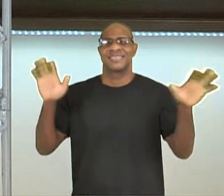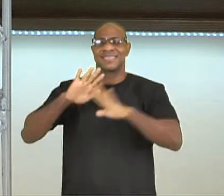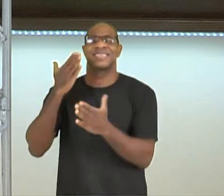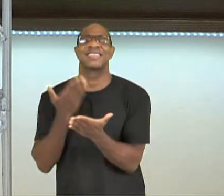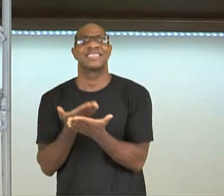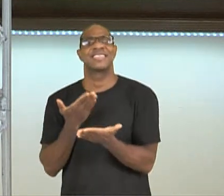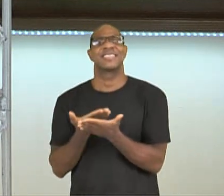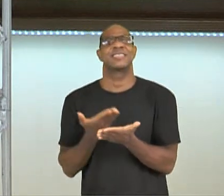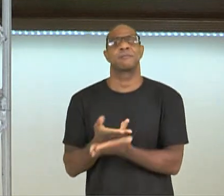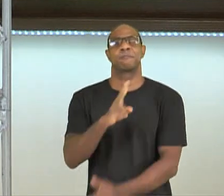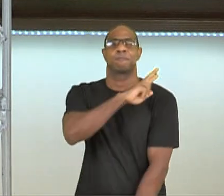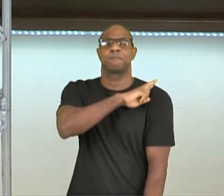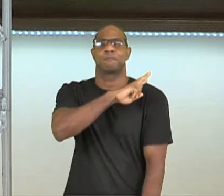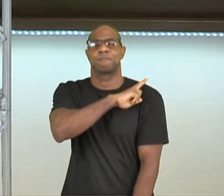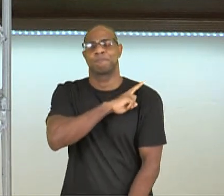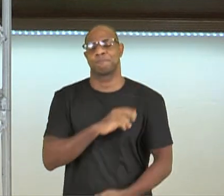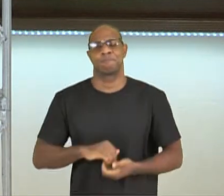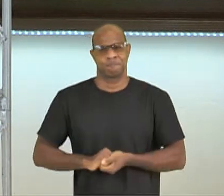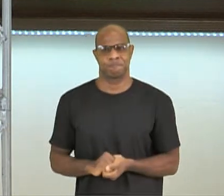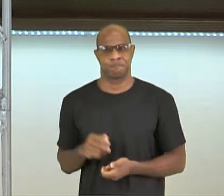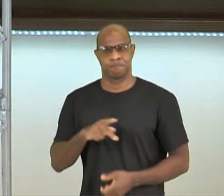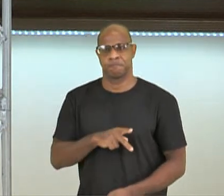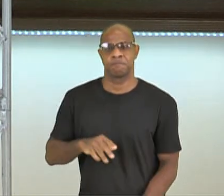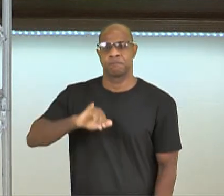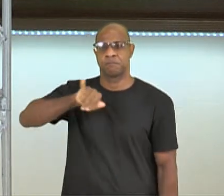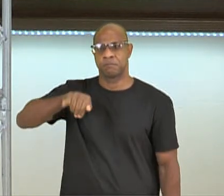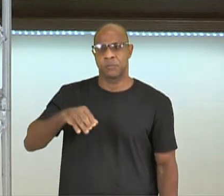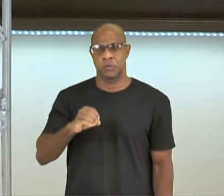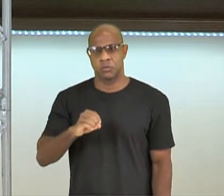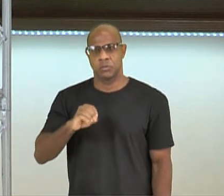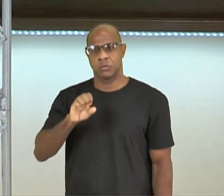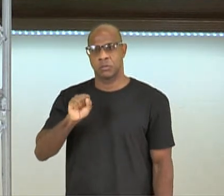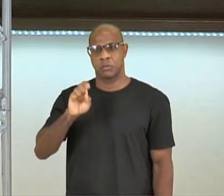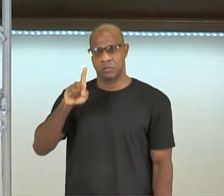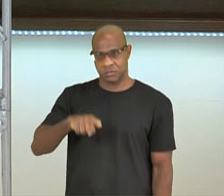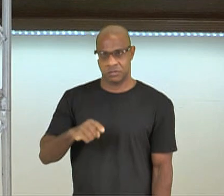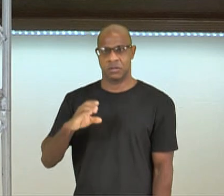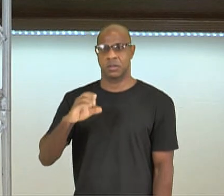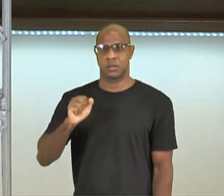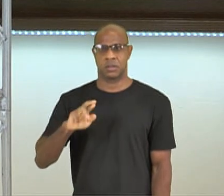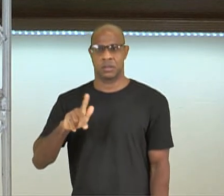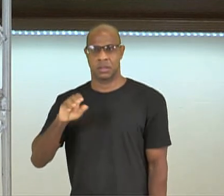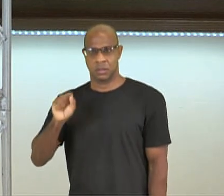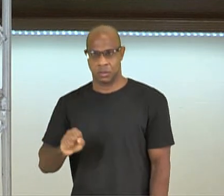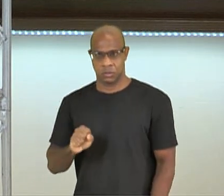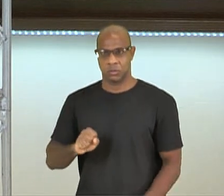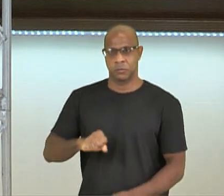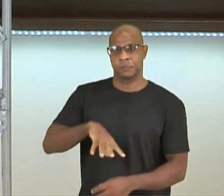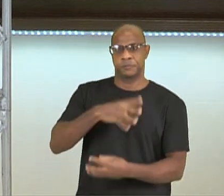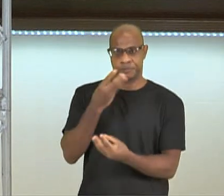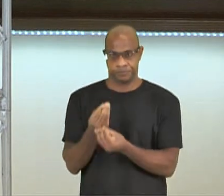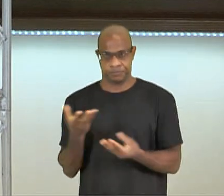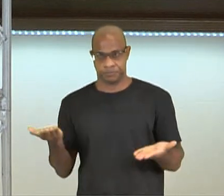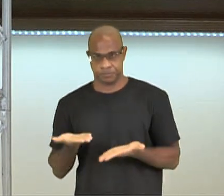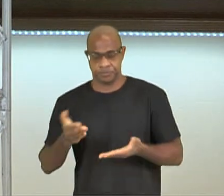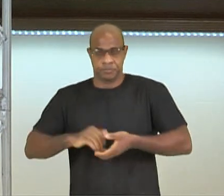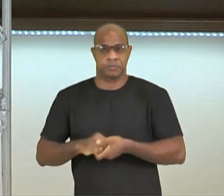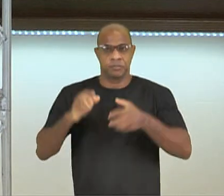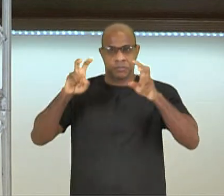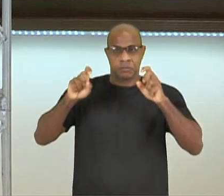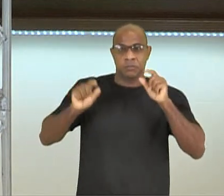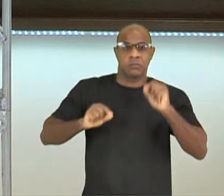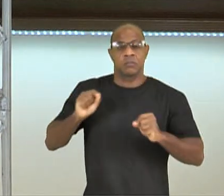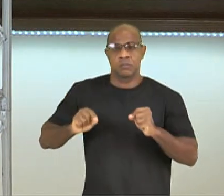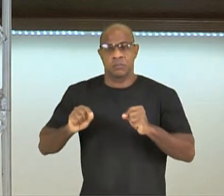Olá, estudantes da segunda série do ensino médio, eu sou o professor José Carlos Queller, da disciplina de arte, e nessa aula a gente vai falar sobre o